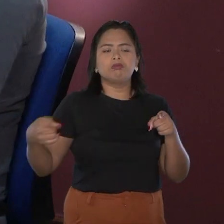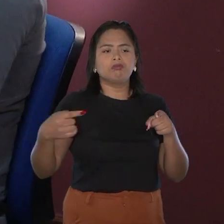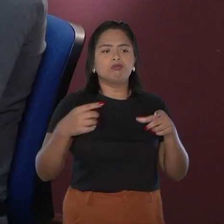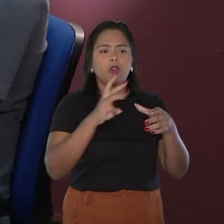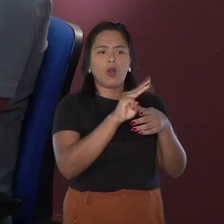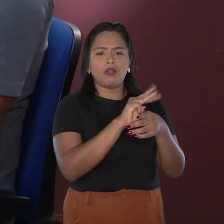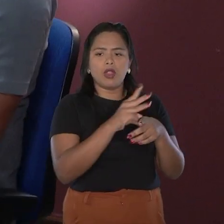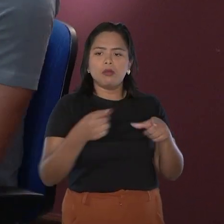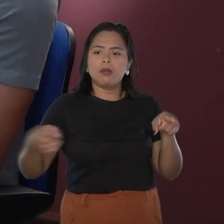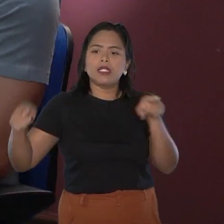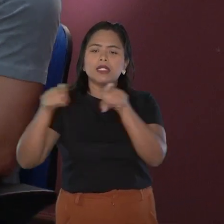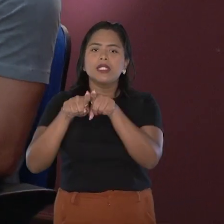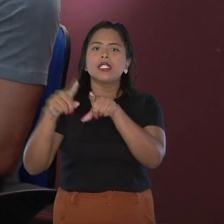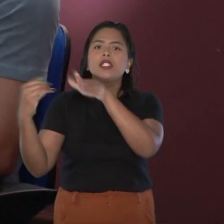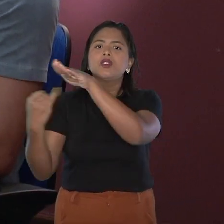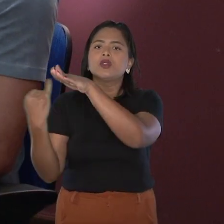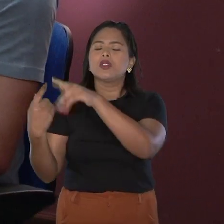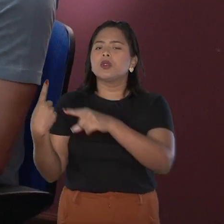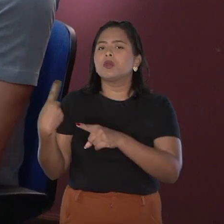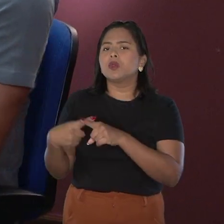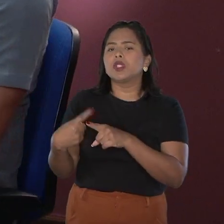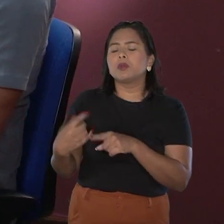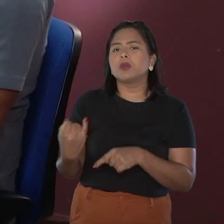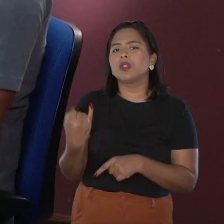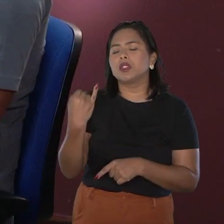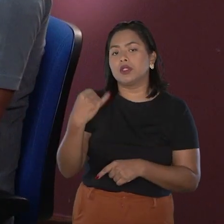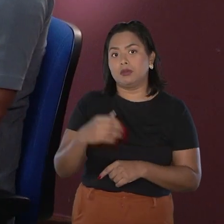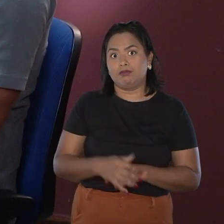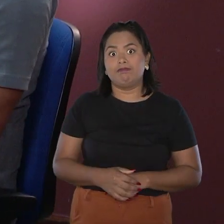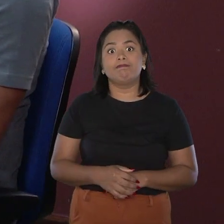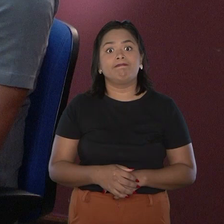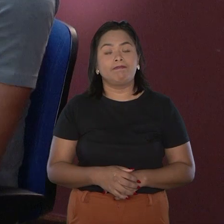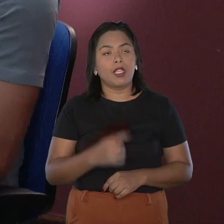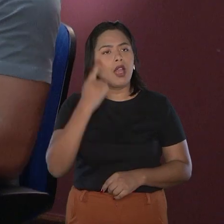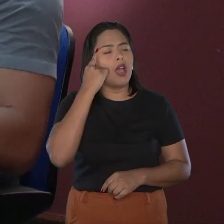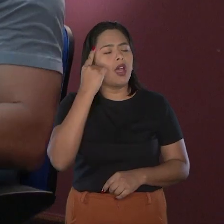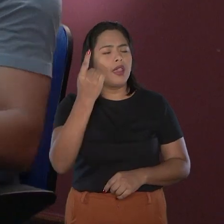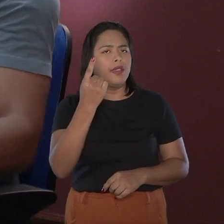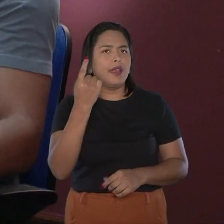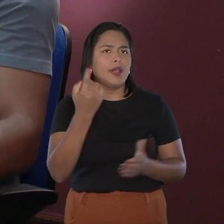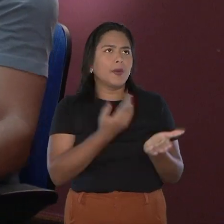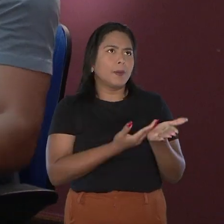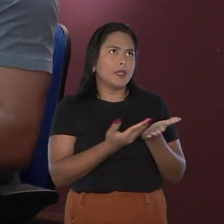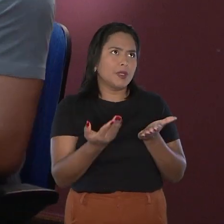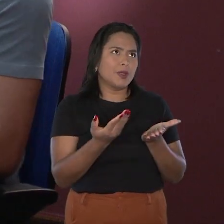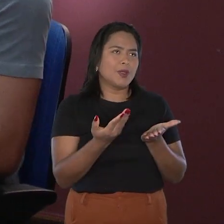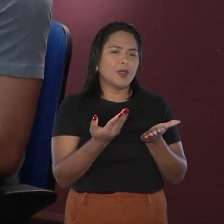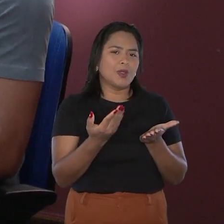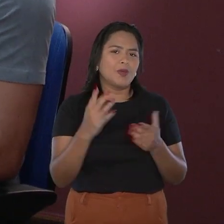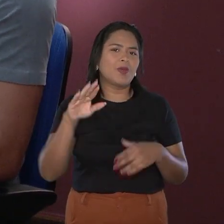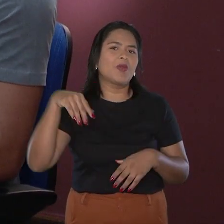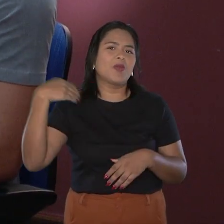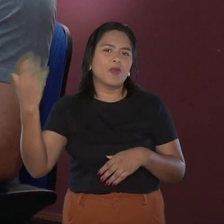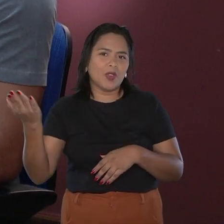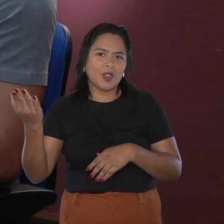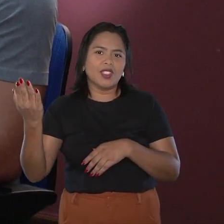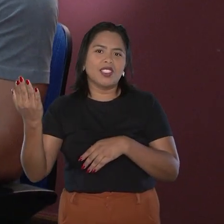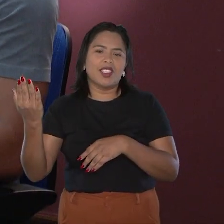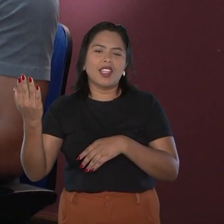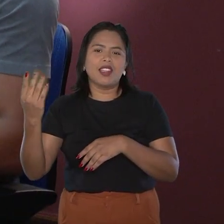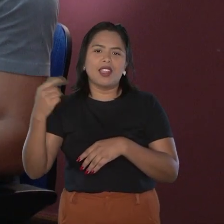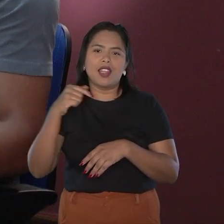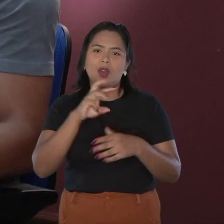bom para contextualizar mais ou menos a ideia ela surgiu fora da universidade para dentro então